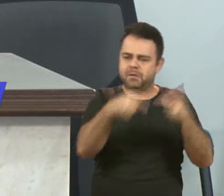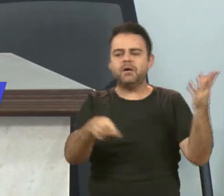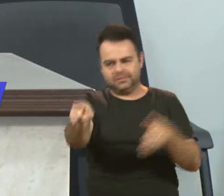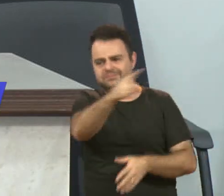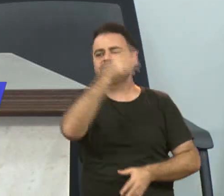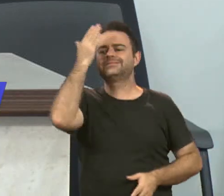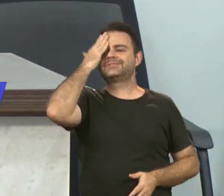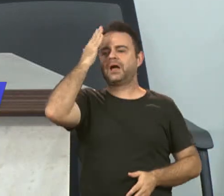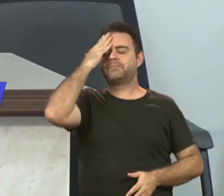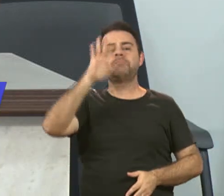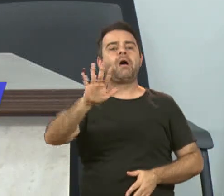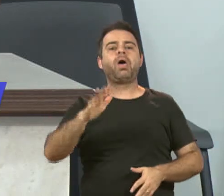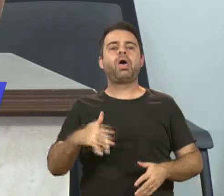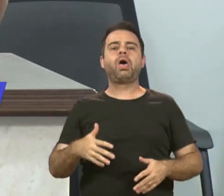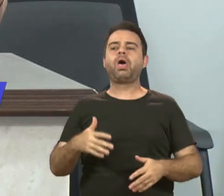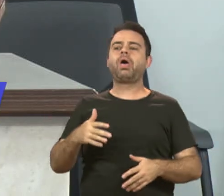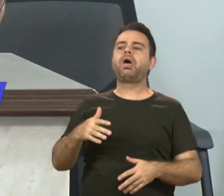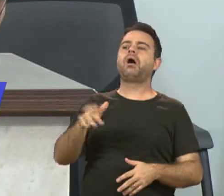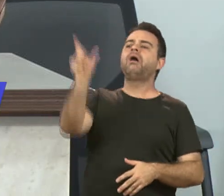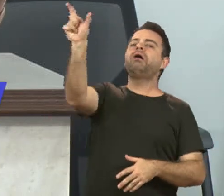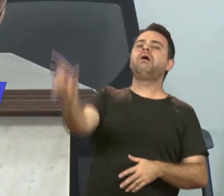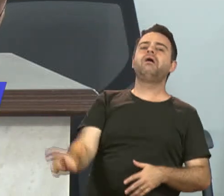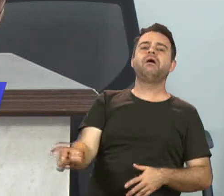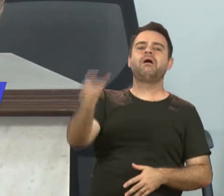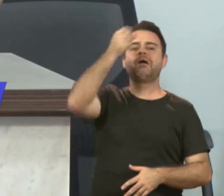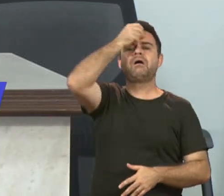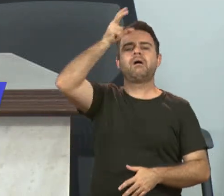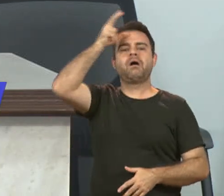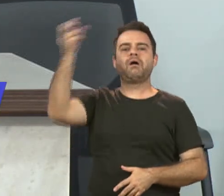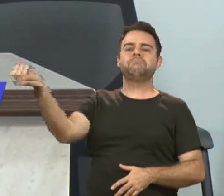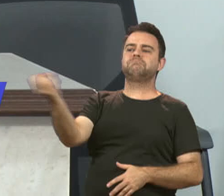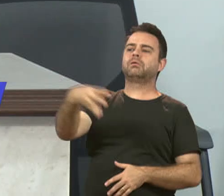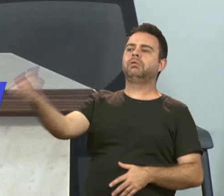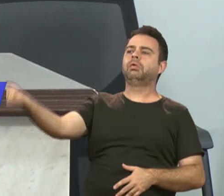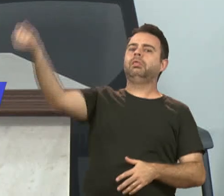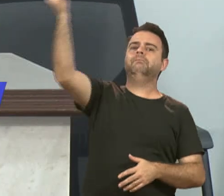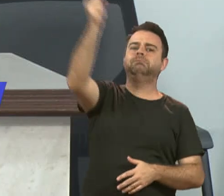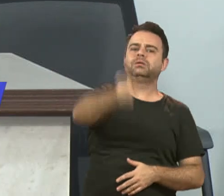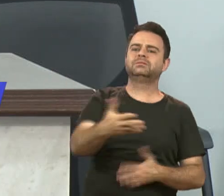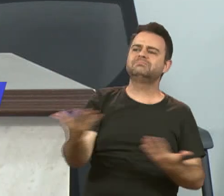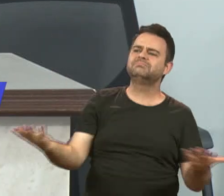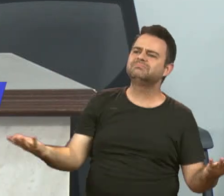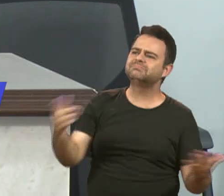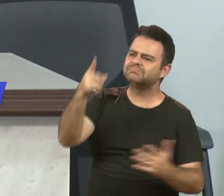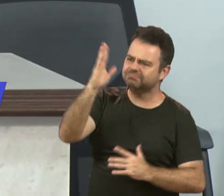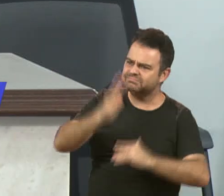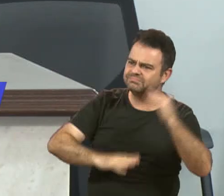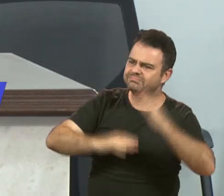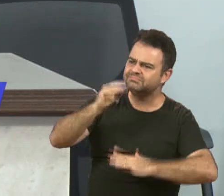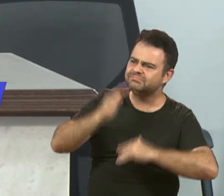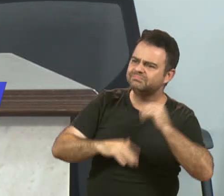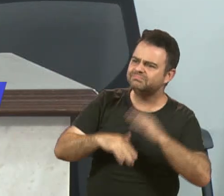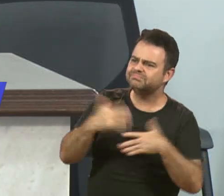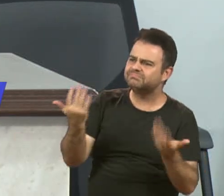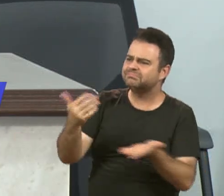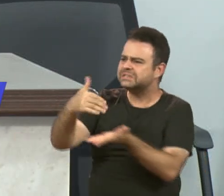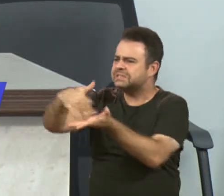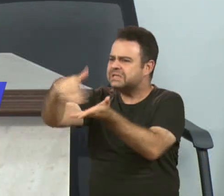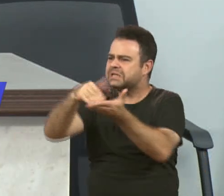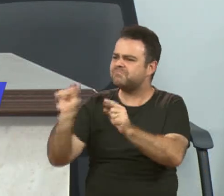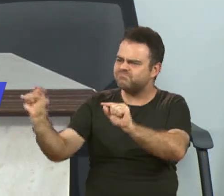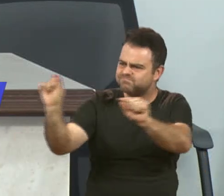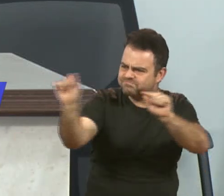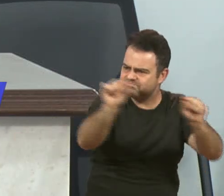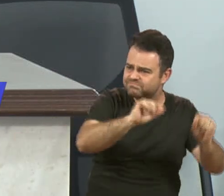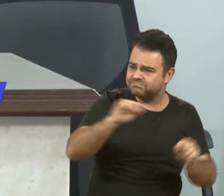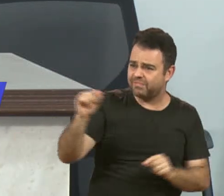aleatoriamente por um político que acabou de assumir, que eu não sei qual é a competência do prefeito e dos seus secretários para